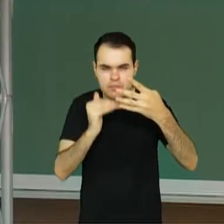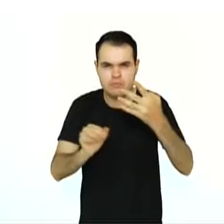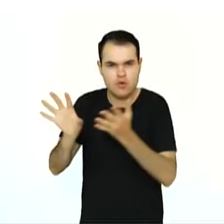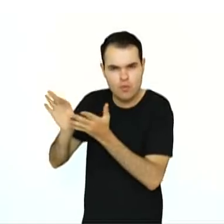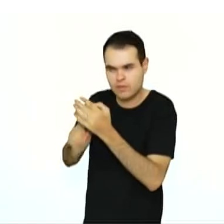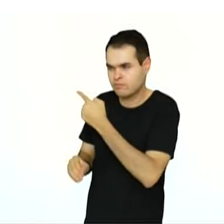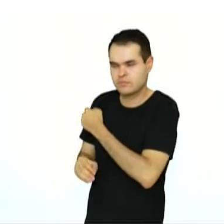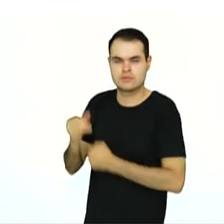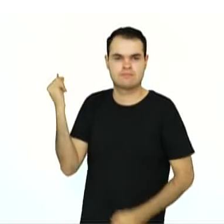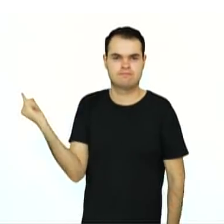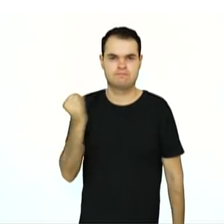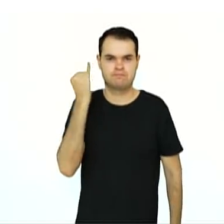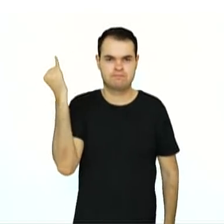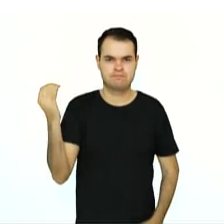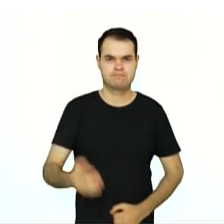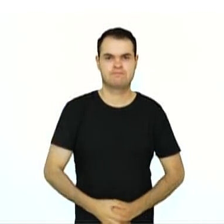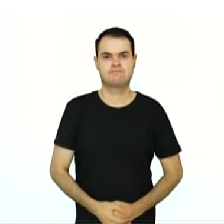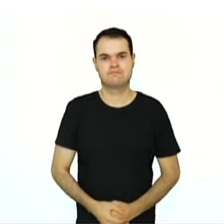isso porque é importante.